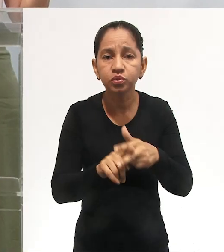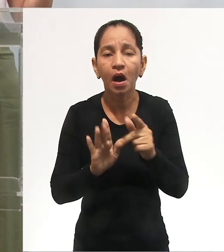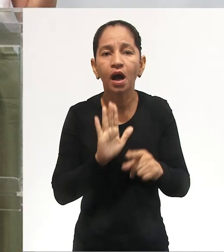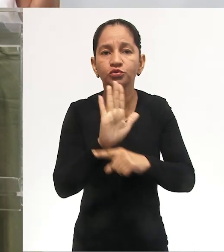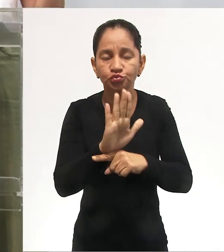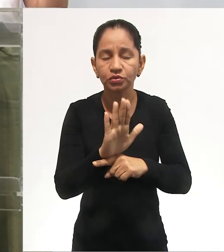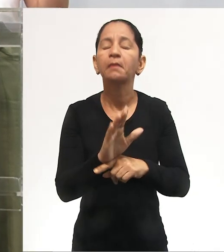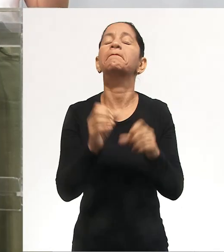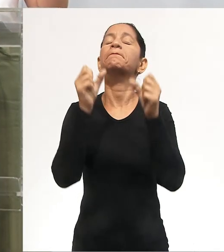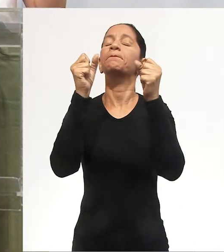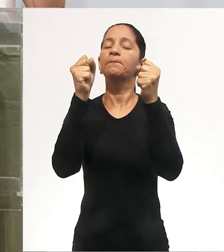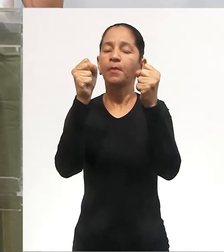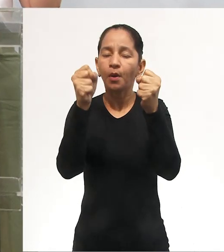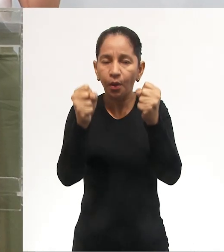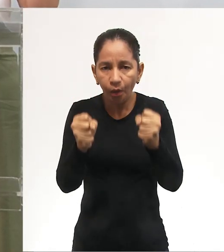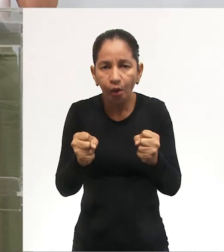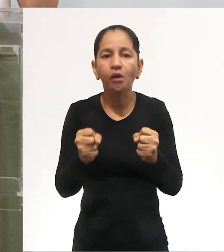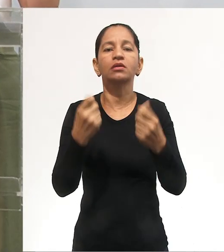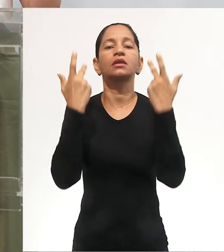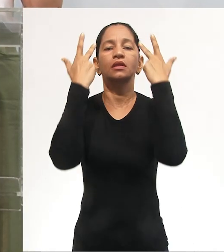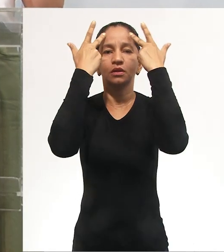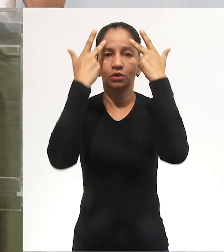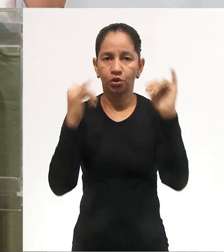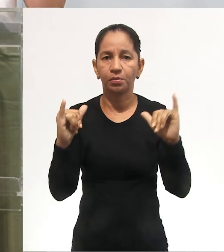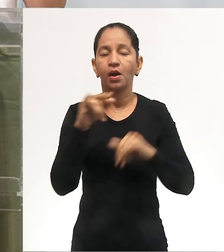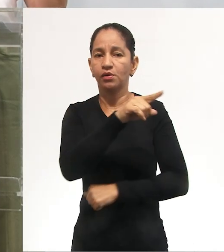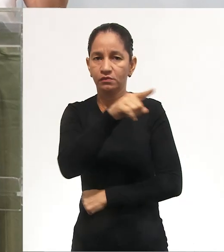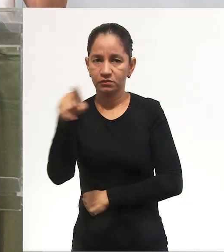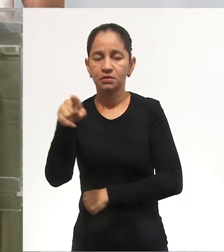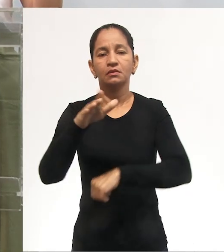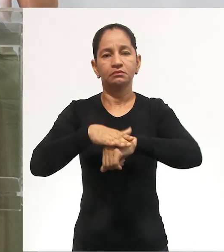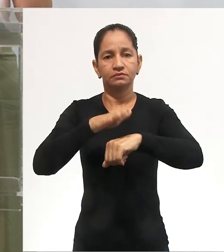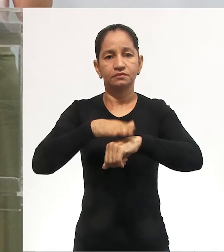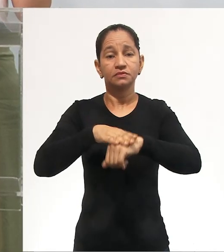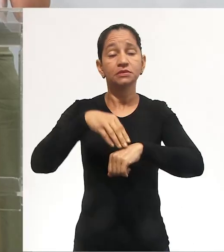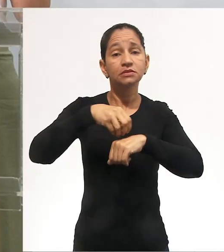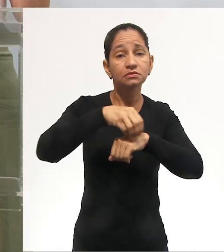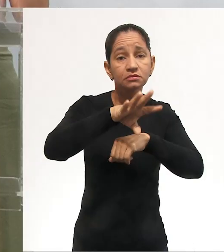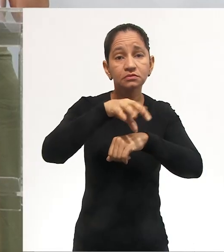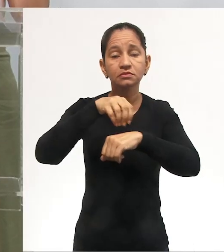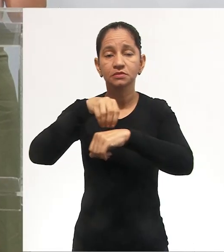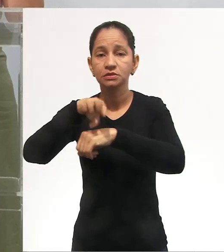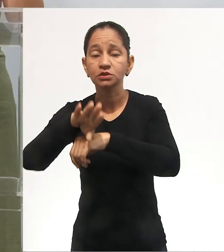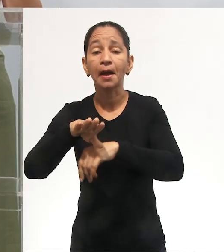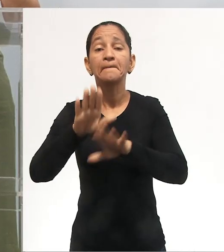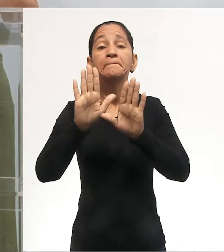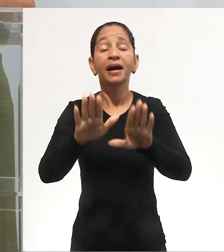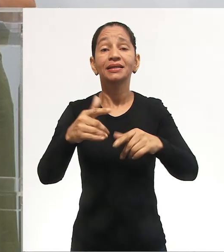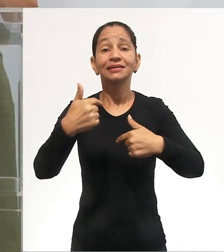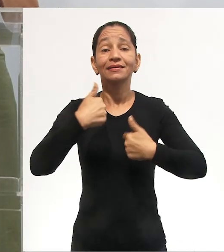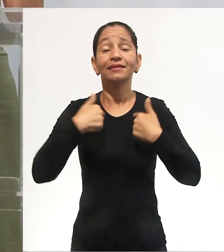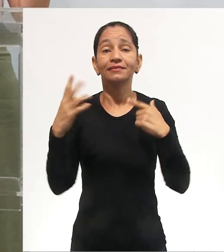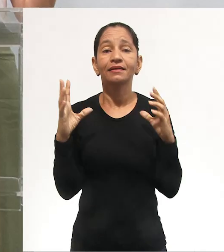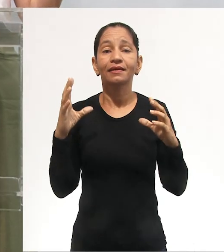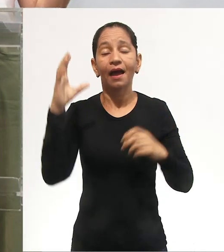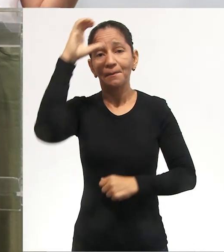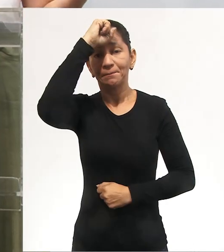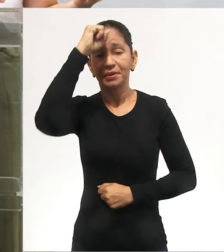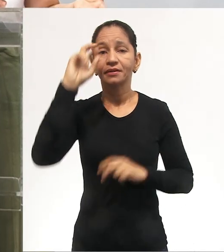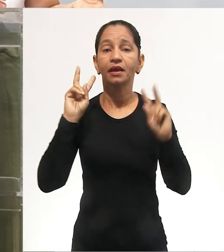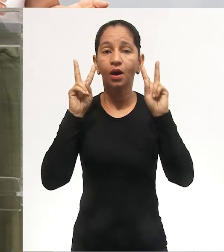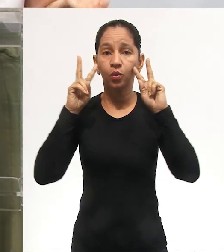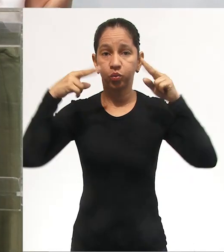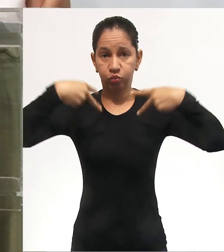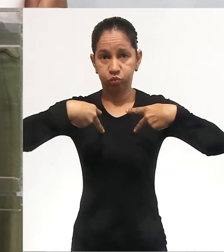estou dizendo. Eu estou dizendo que cabe ao professor ensinar ao aluno que tem contextos que ele deve